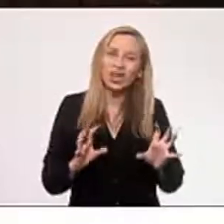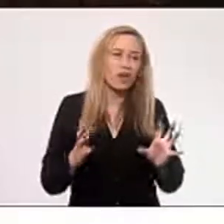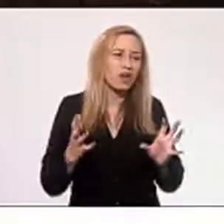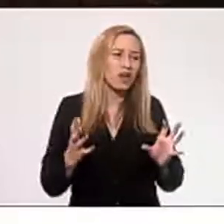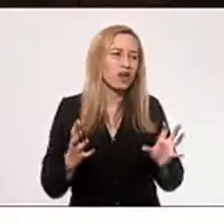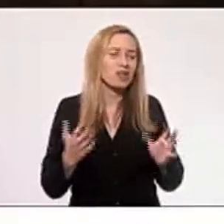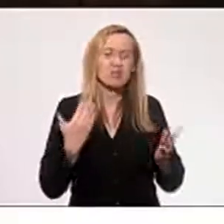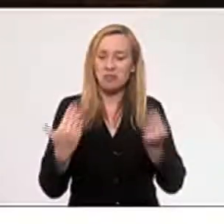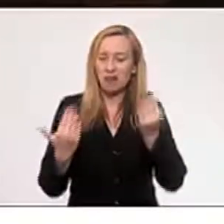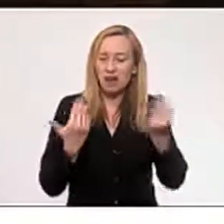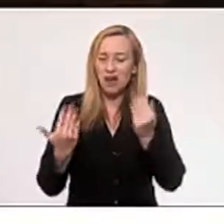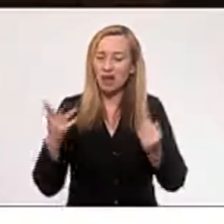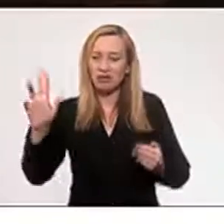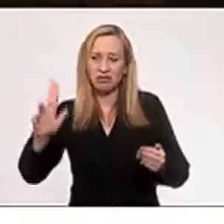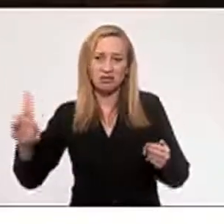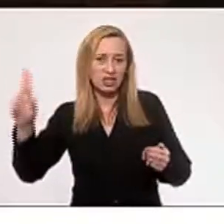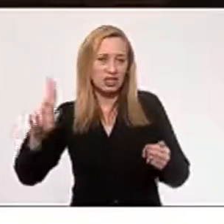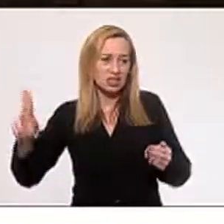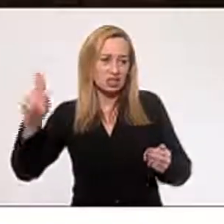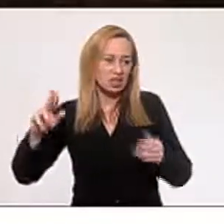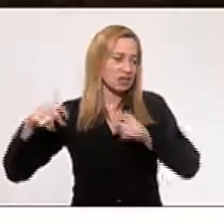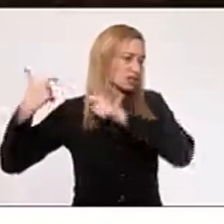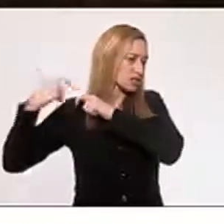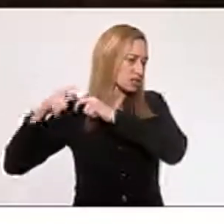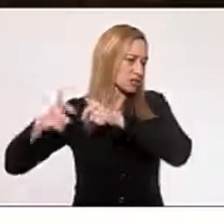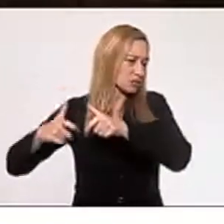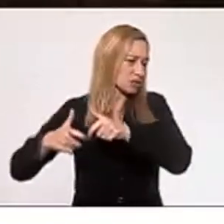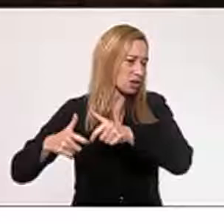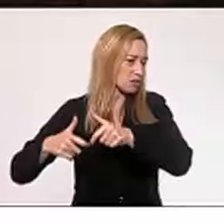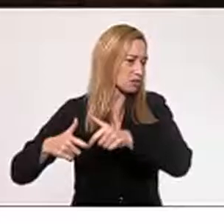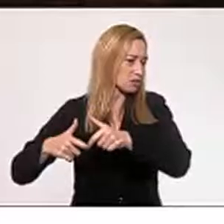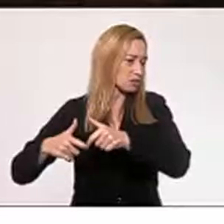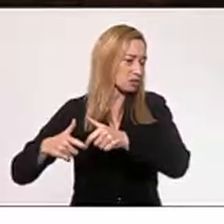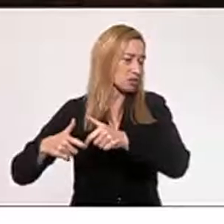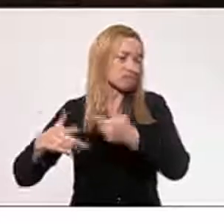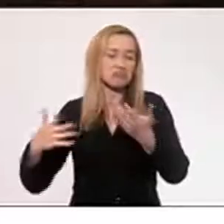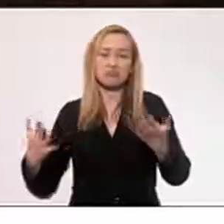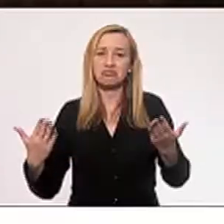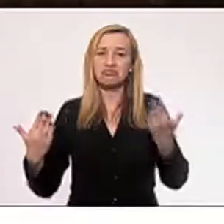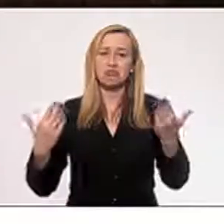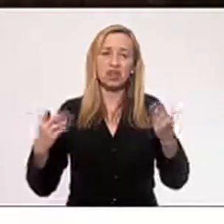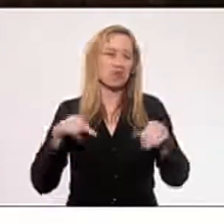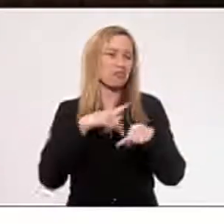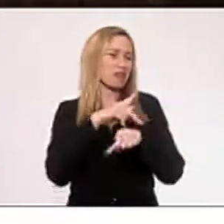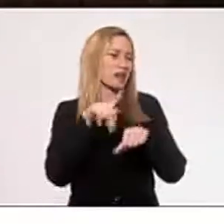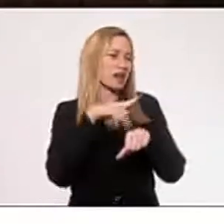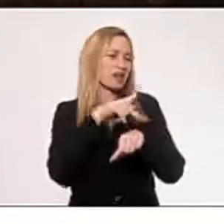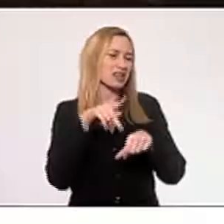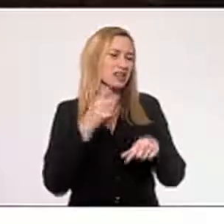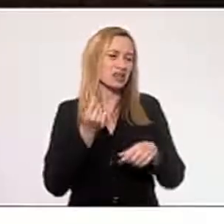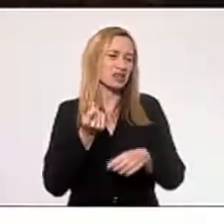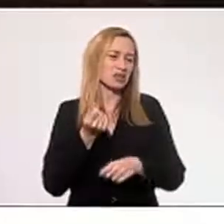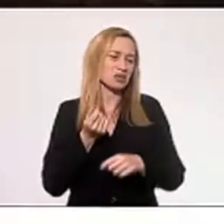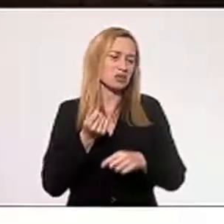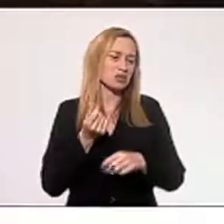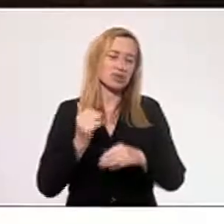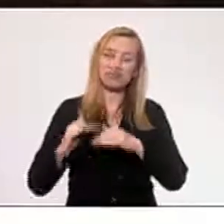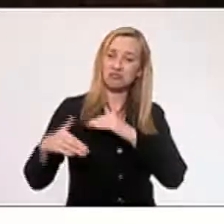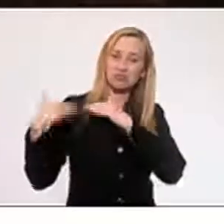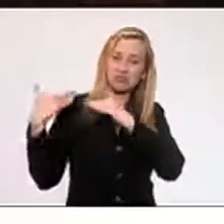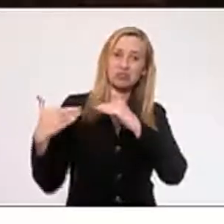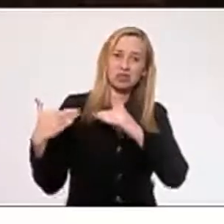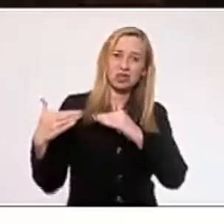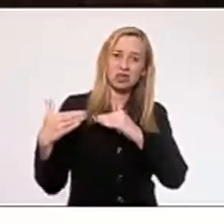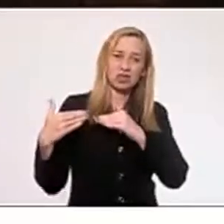comparar universidades de tradição secular em países com economias muito mais robustas e